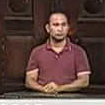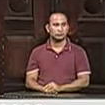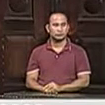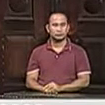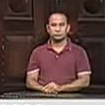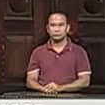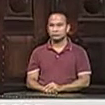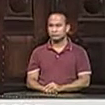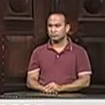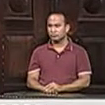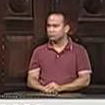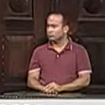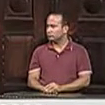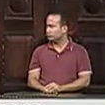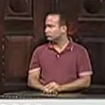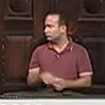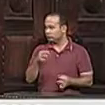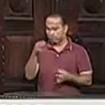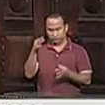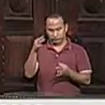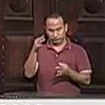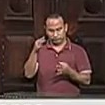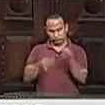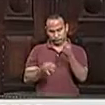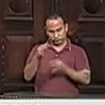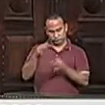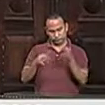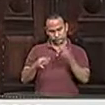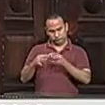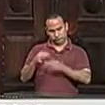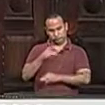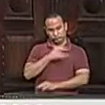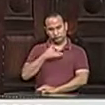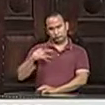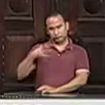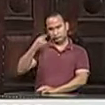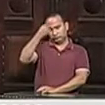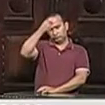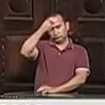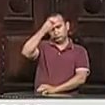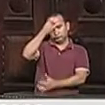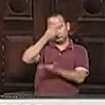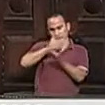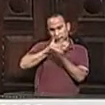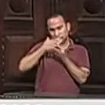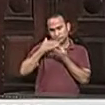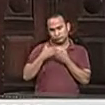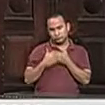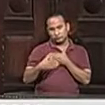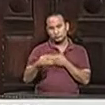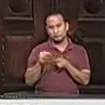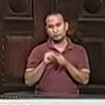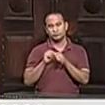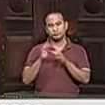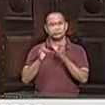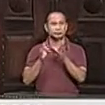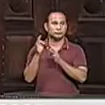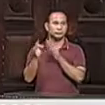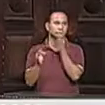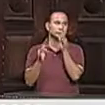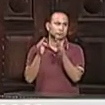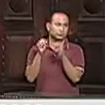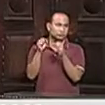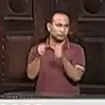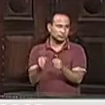esses usuários da política de saúde mental passam a fazer seu tratamento nesses centros, podendo